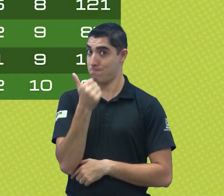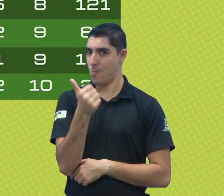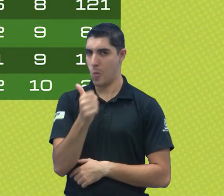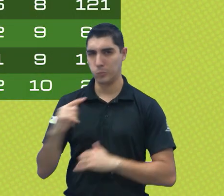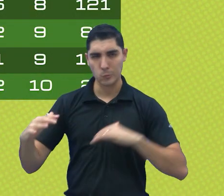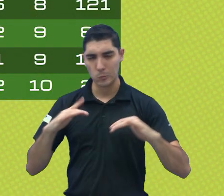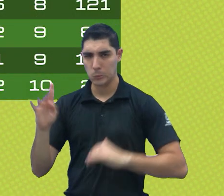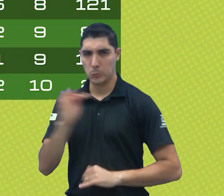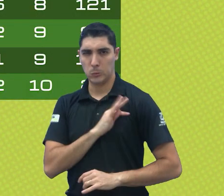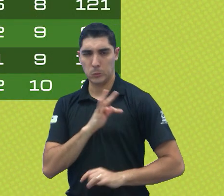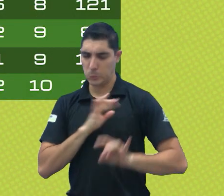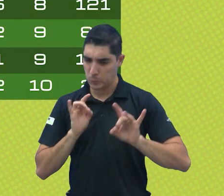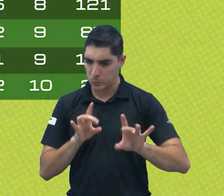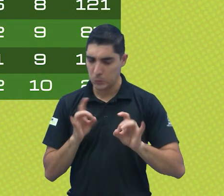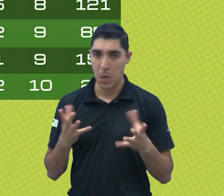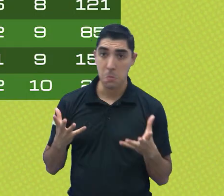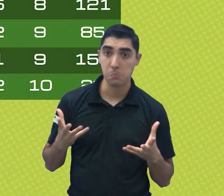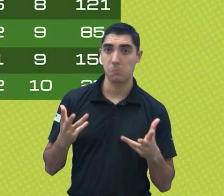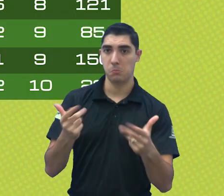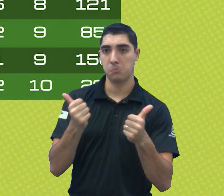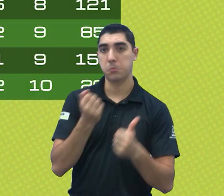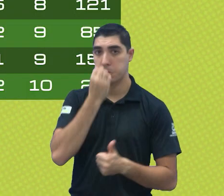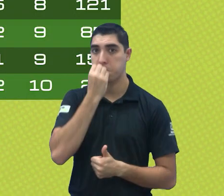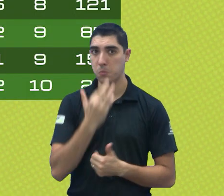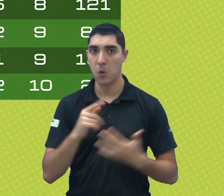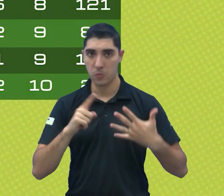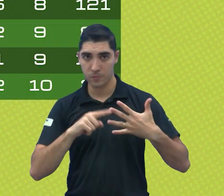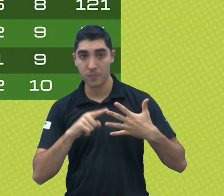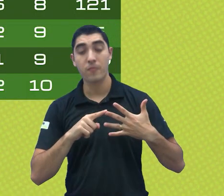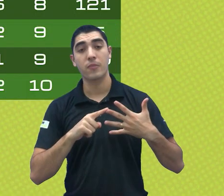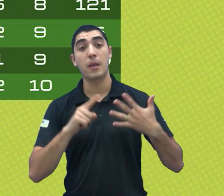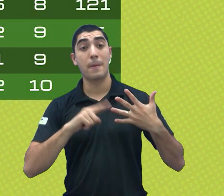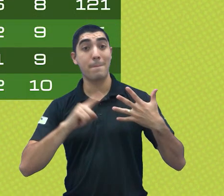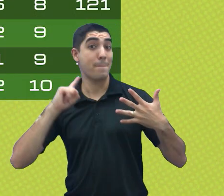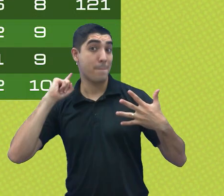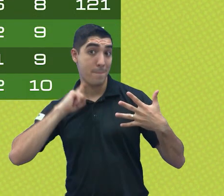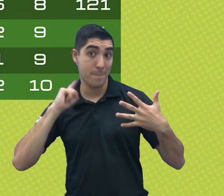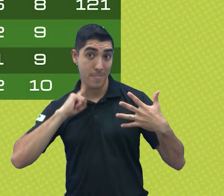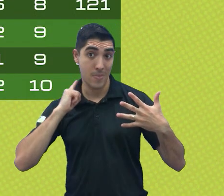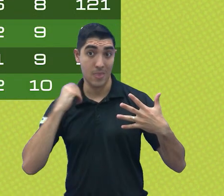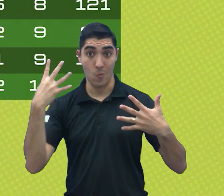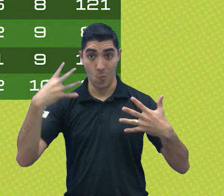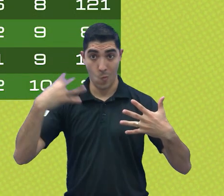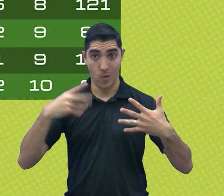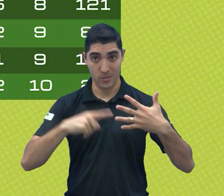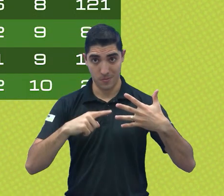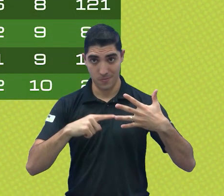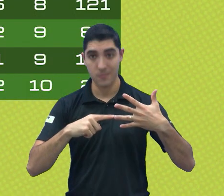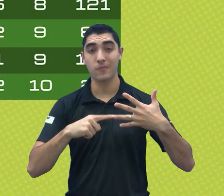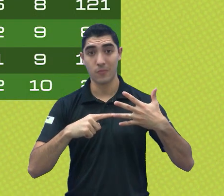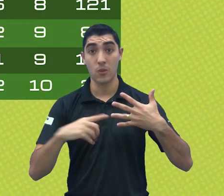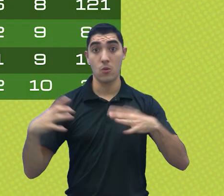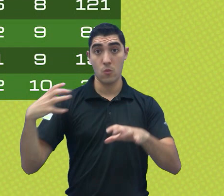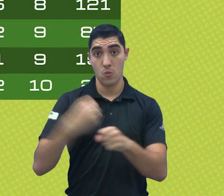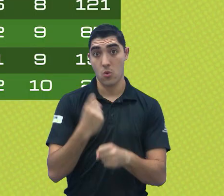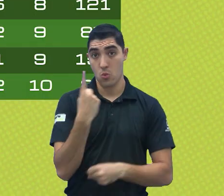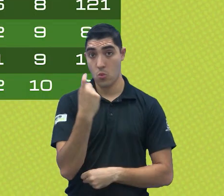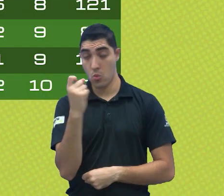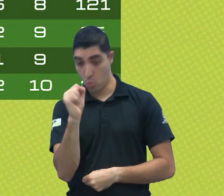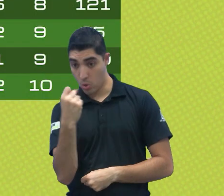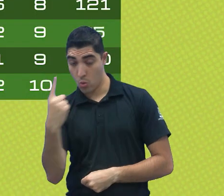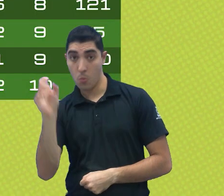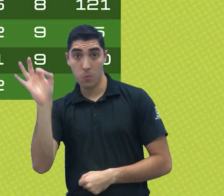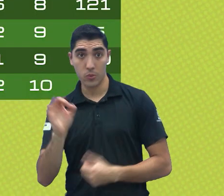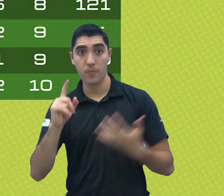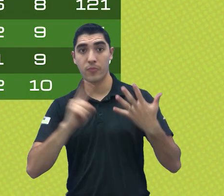treinador, não tenho sombra de dúvidas disso. Minas, o quarto colocado, como eu disse na abertura, 81% de aproveitamento. Quinto é o